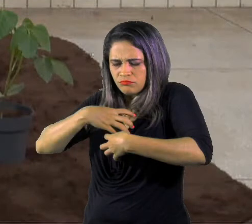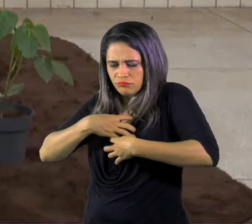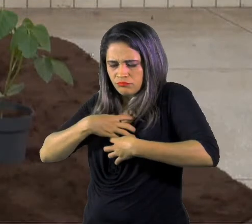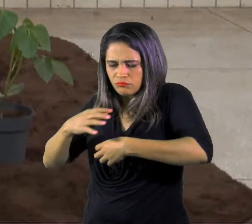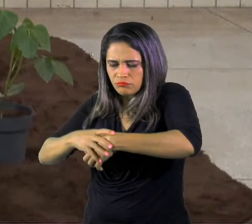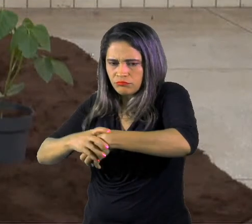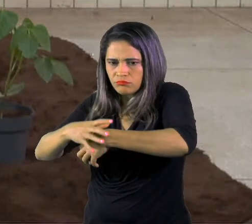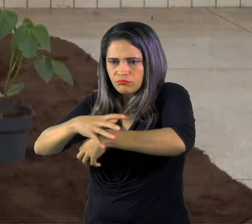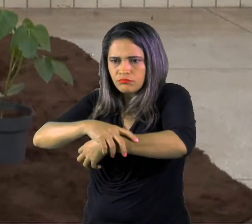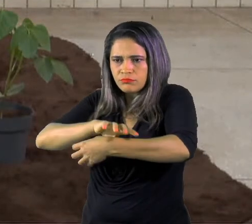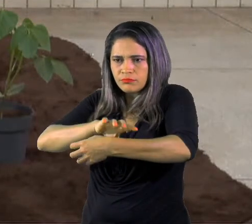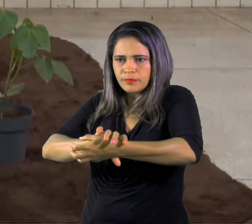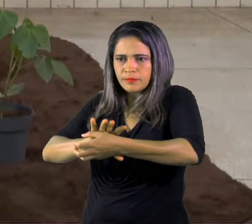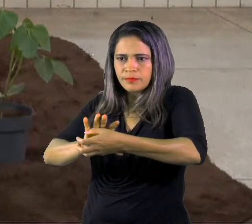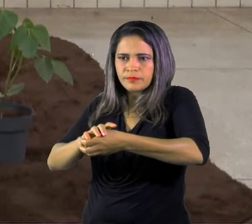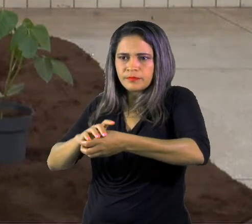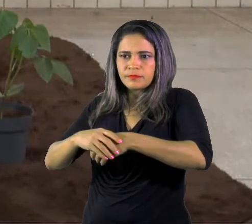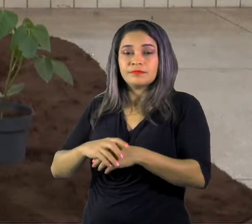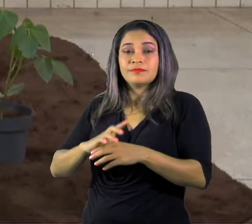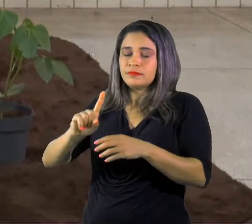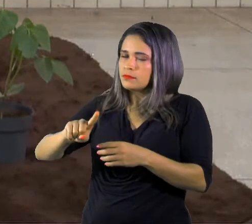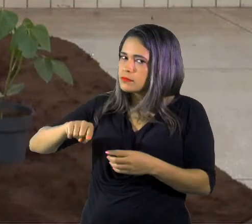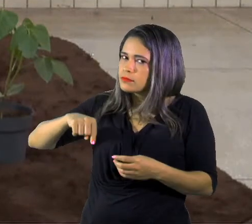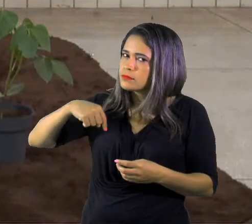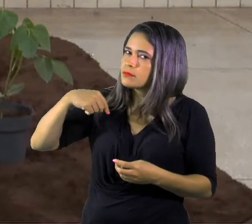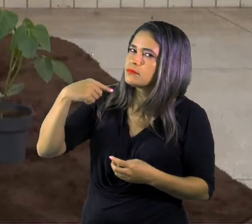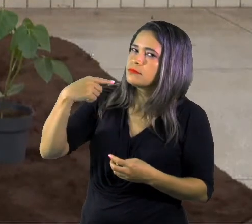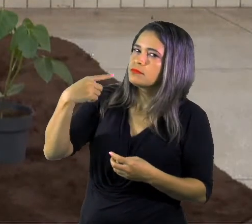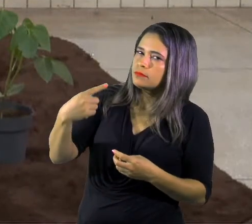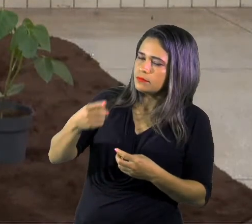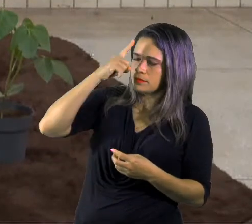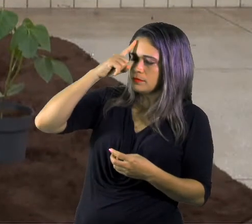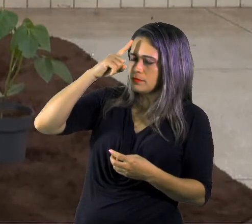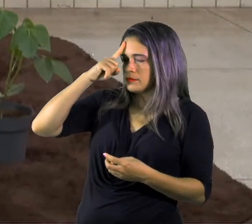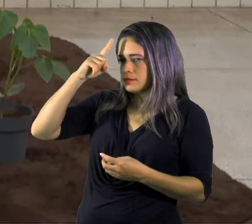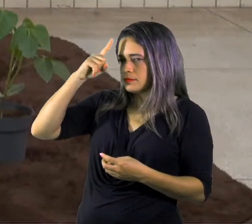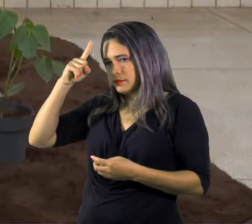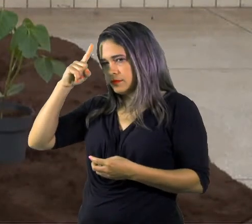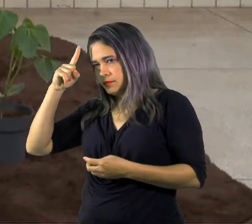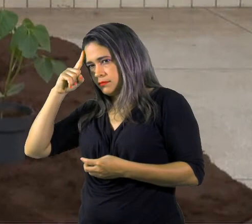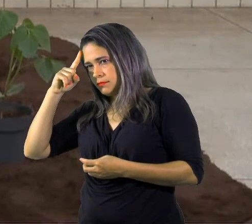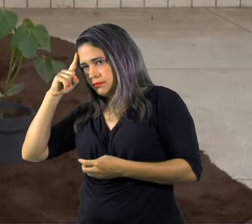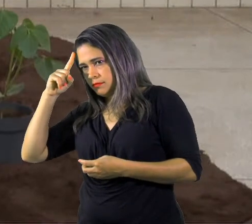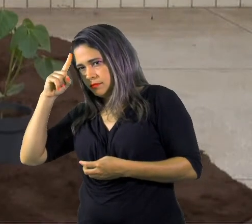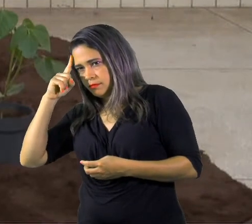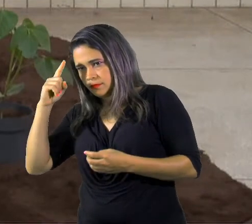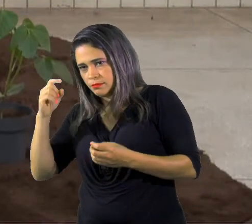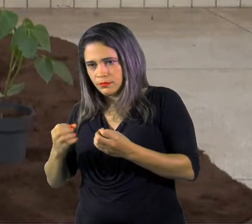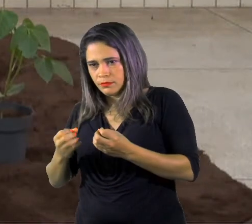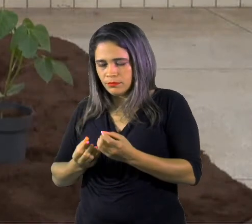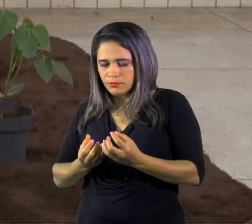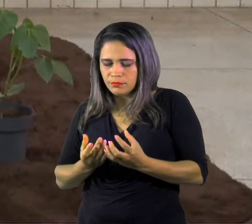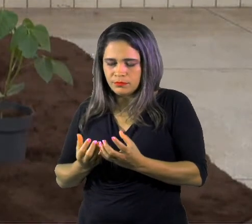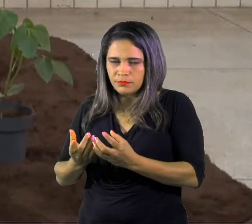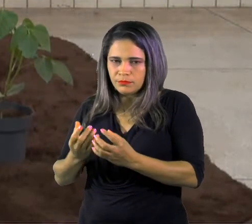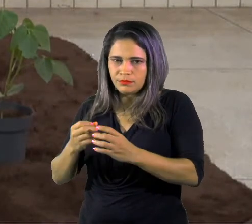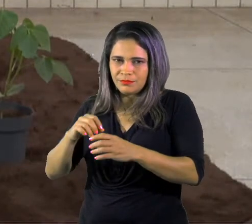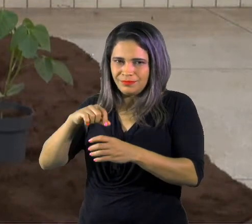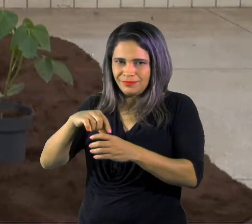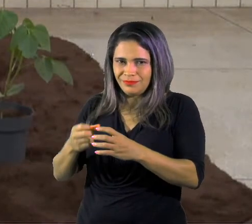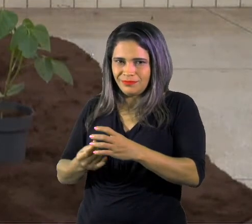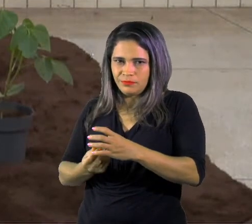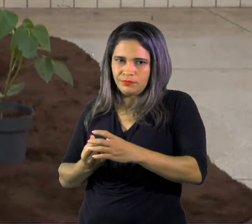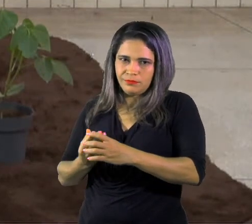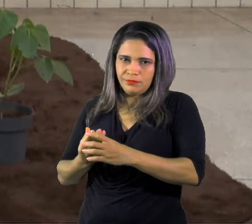de germinação. Depois os dias vão passando, essa sementinha que está brotando, ela vai